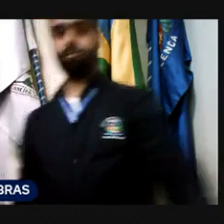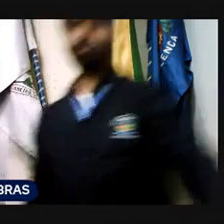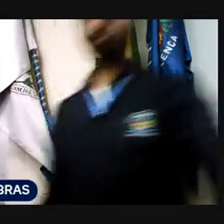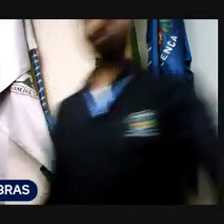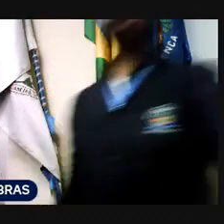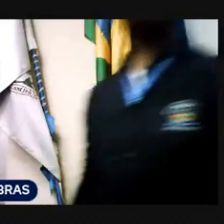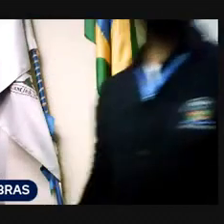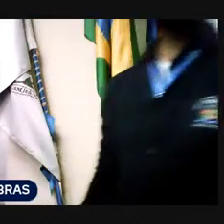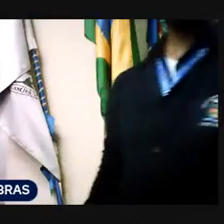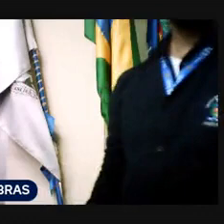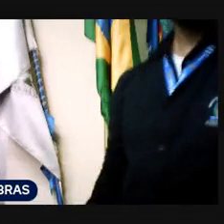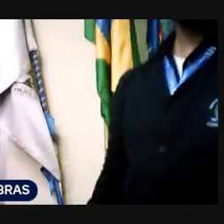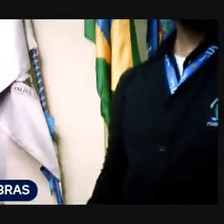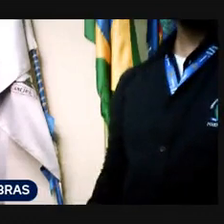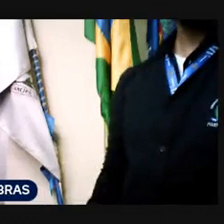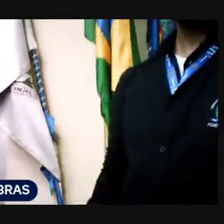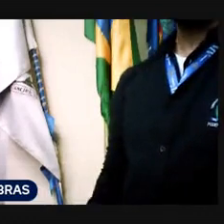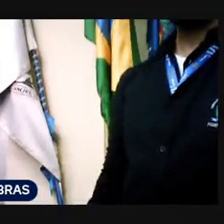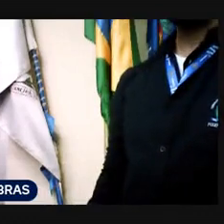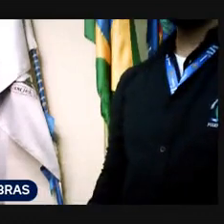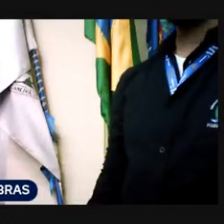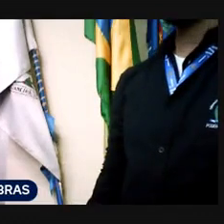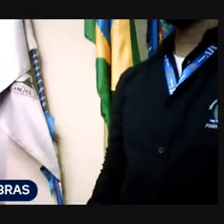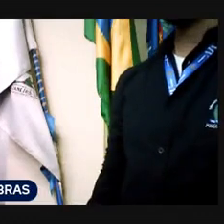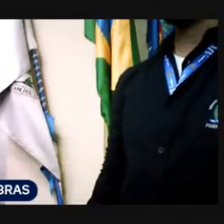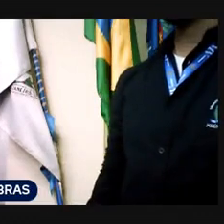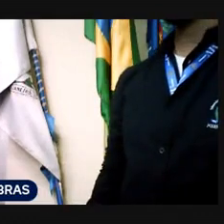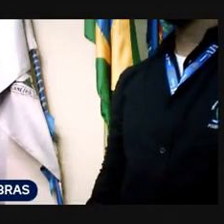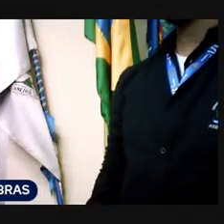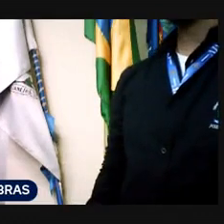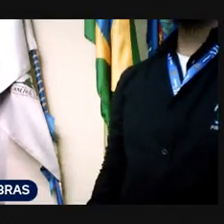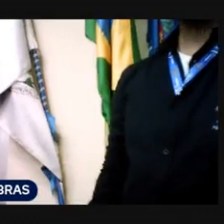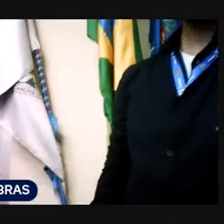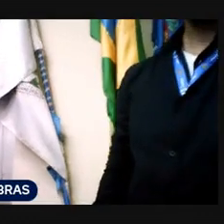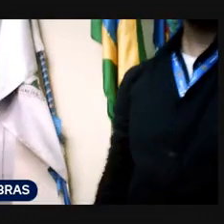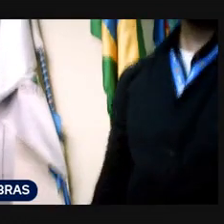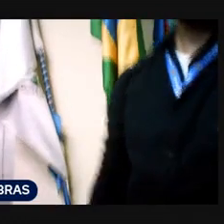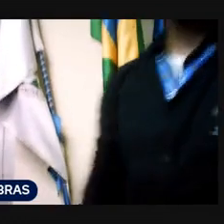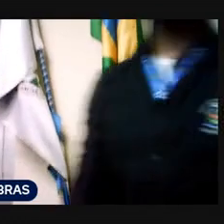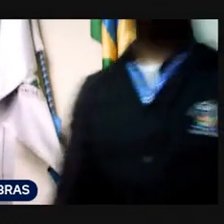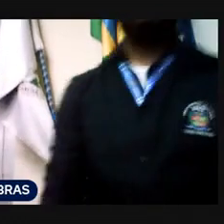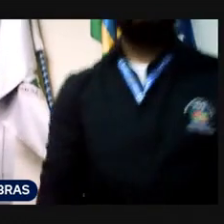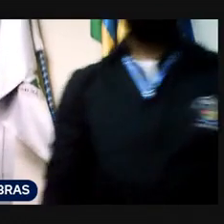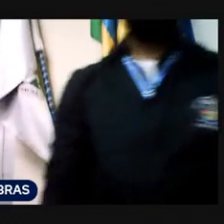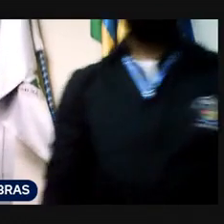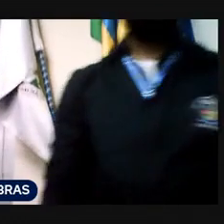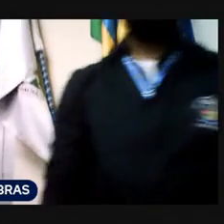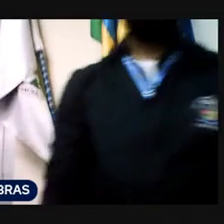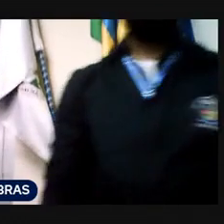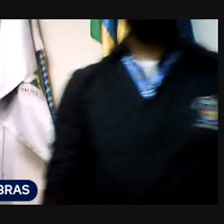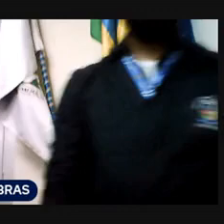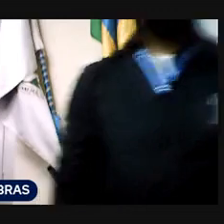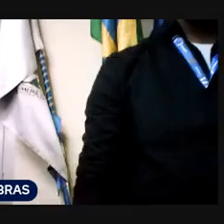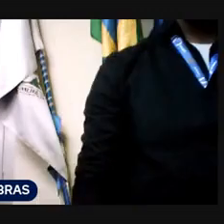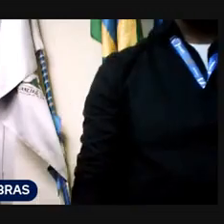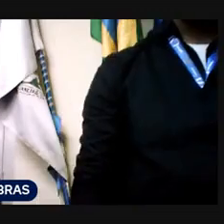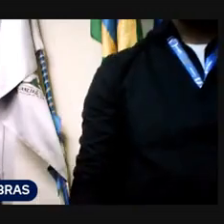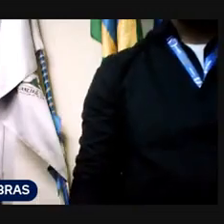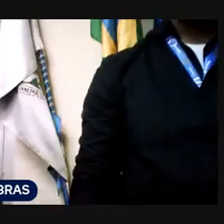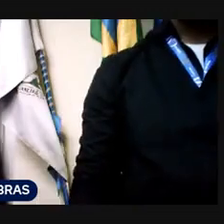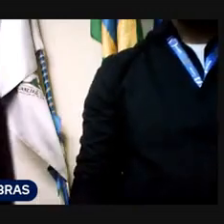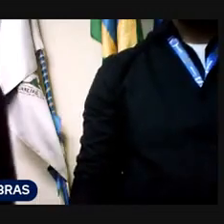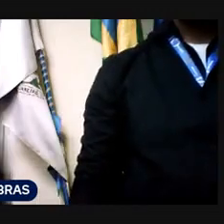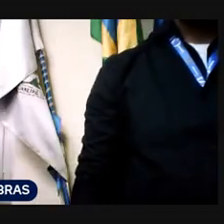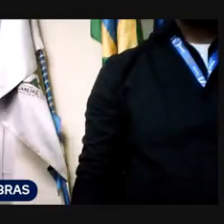até hoje. E a gente também pede aí essa indicação para que aquele bairro tão sofrido, né?